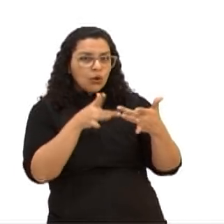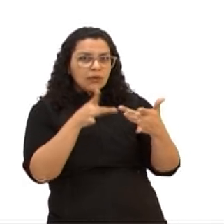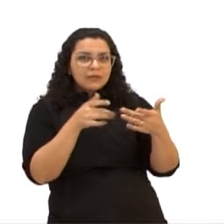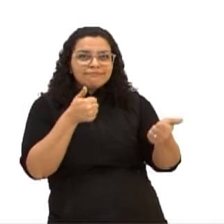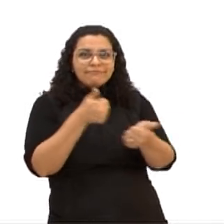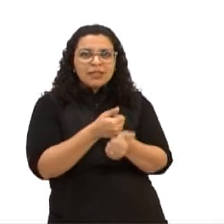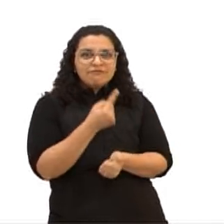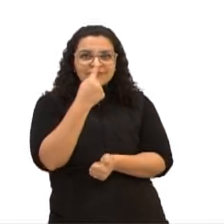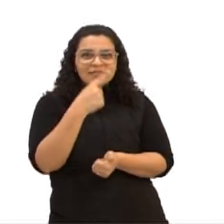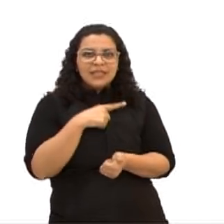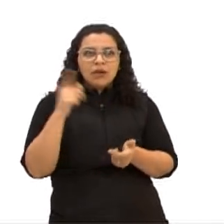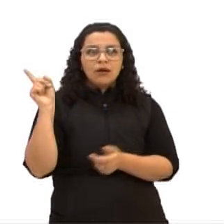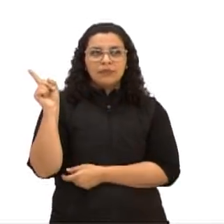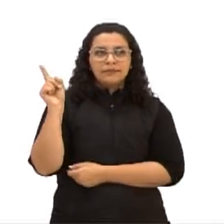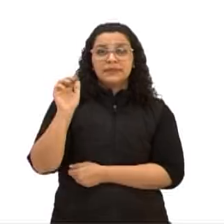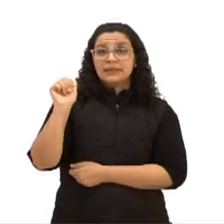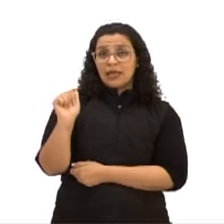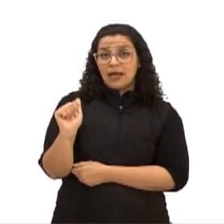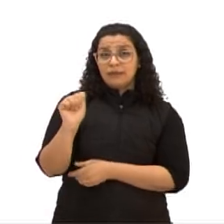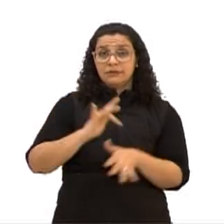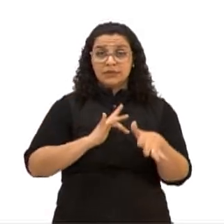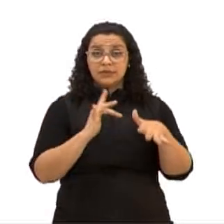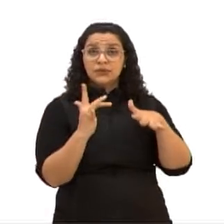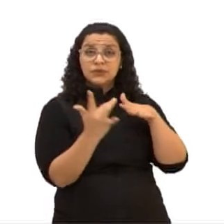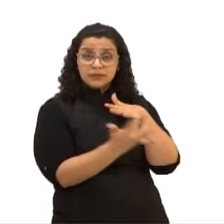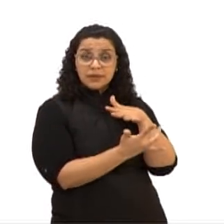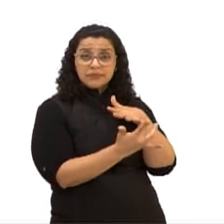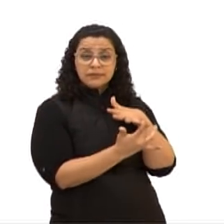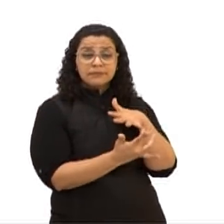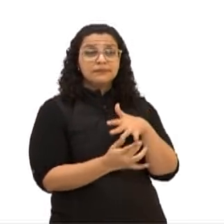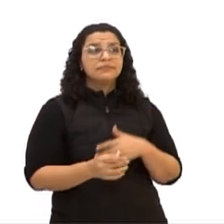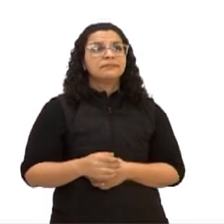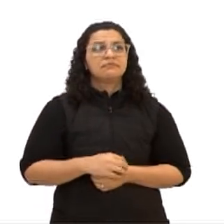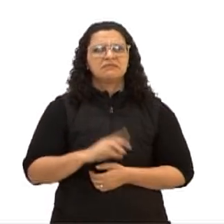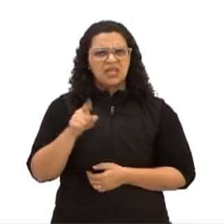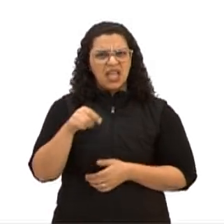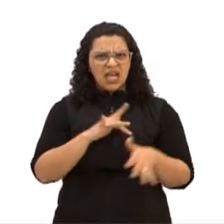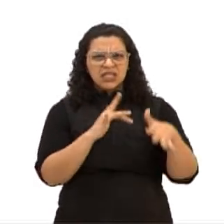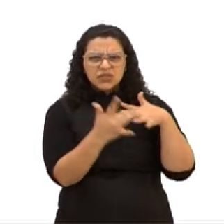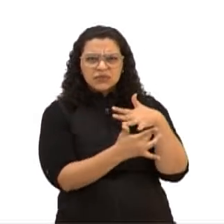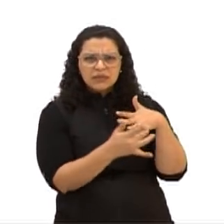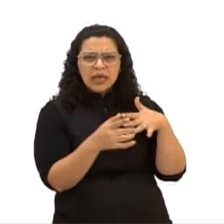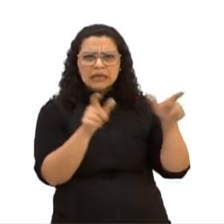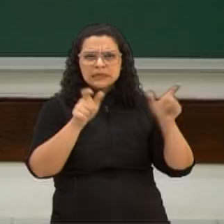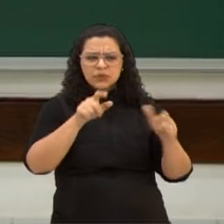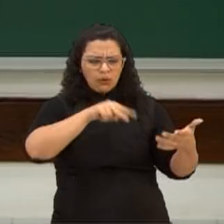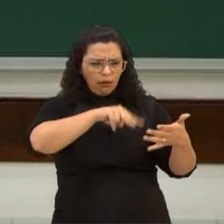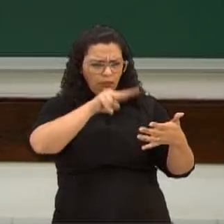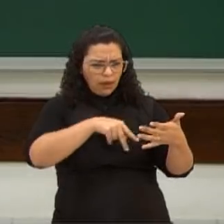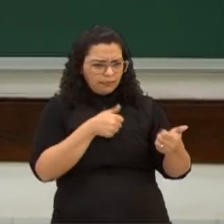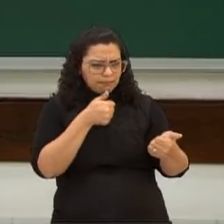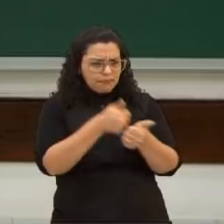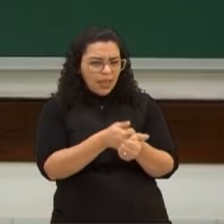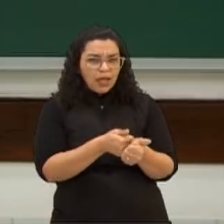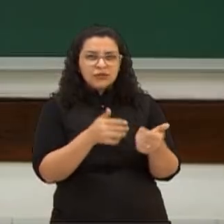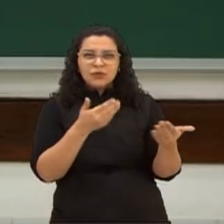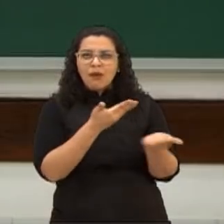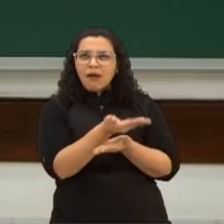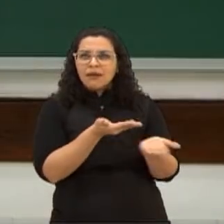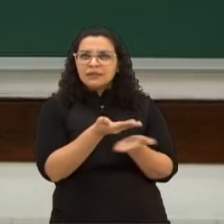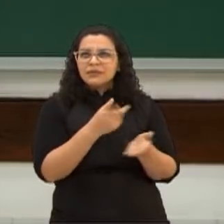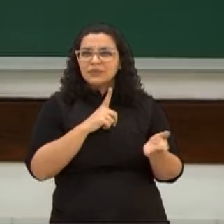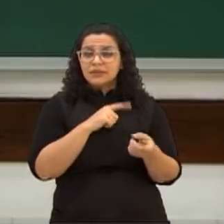ok? Letra A, redes sociais. Será que as redes sociais aproximaram ali os